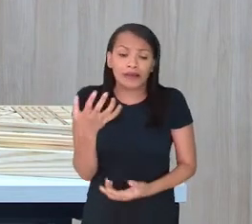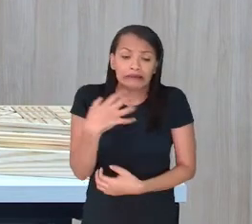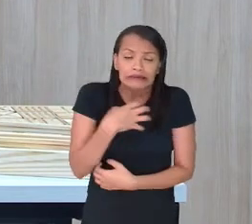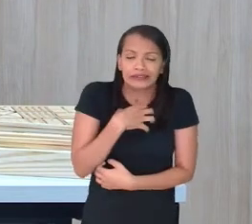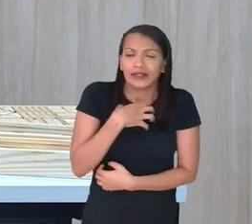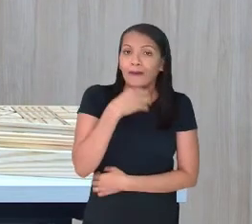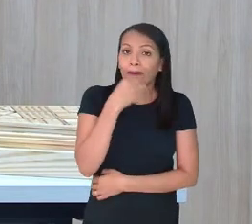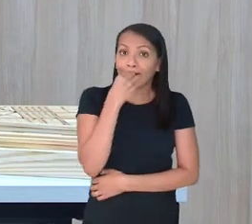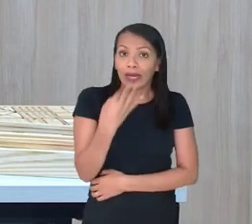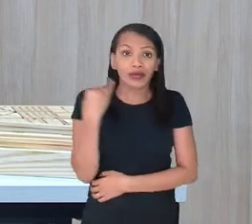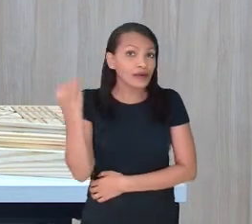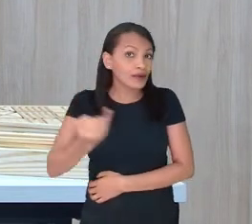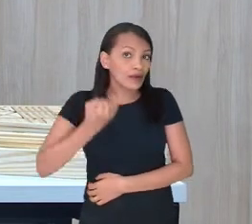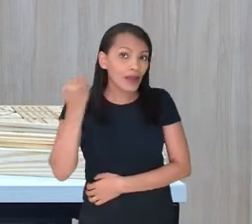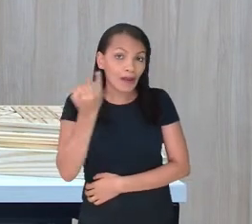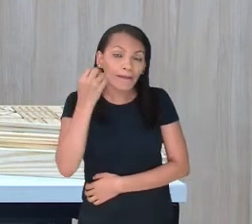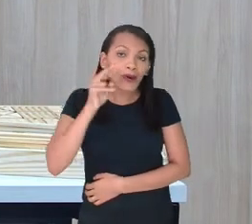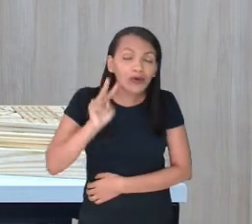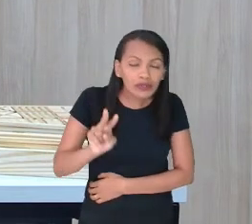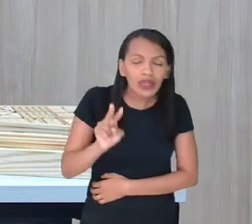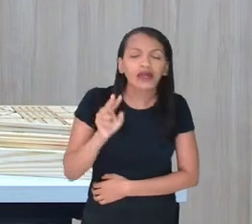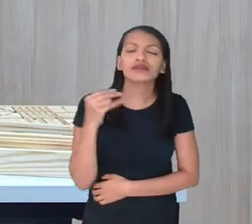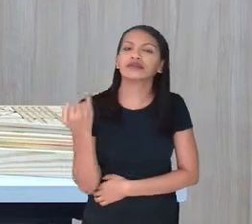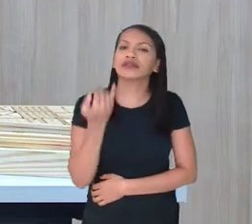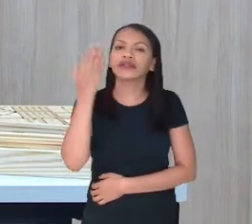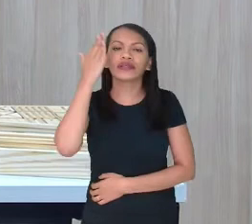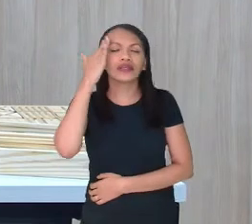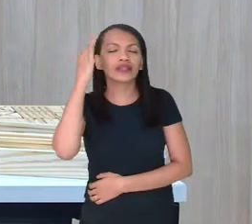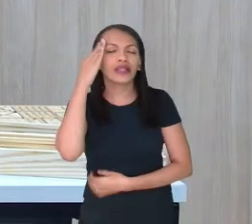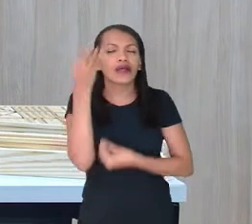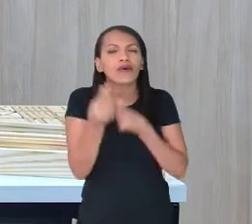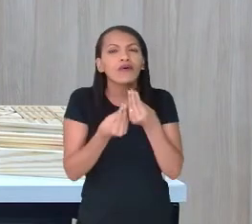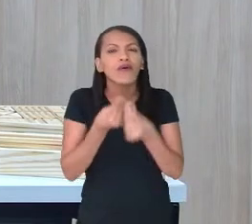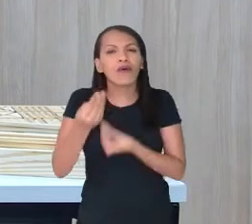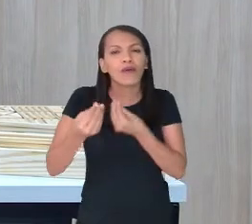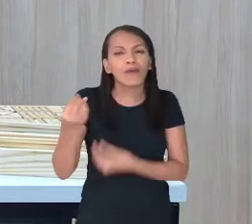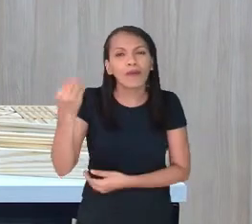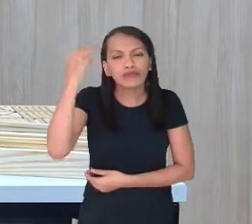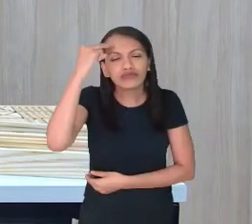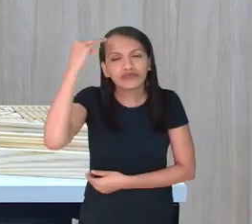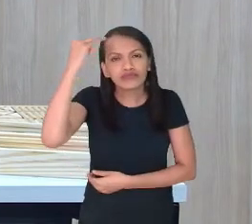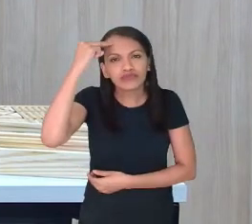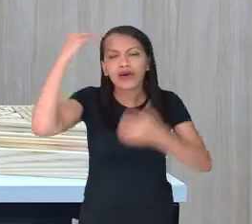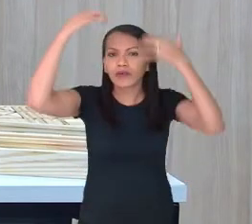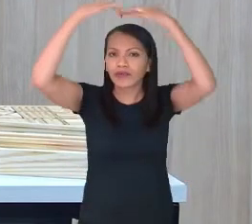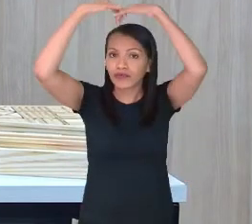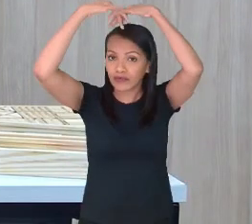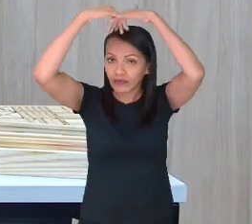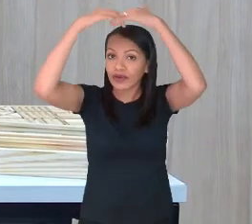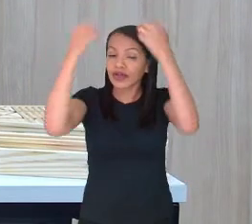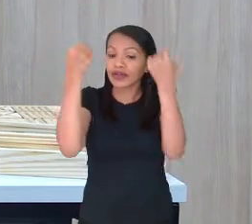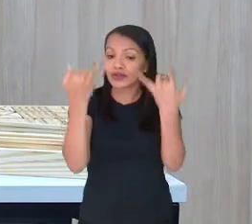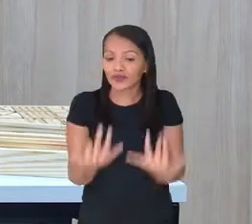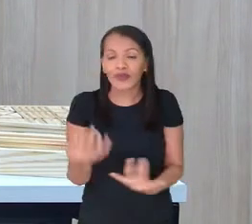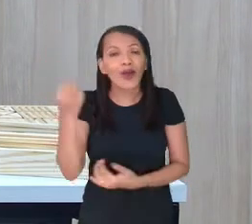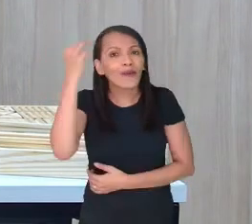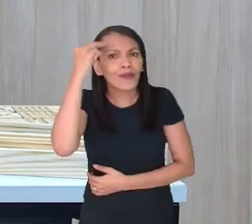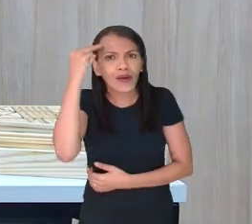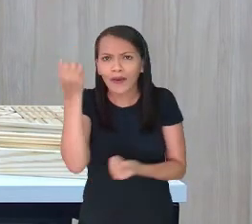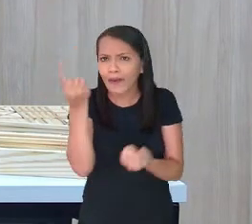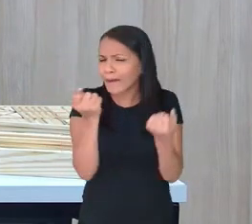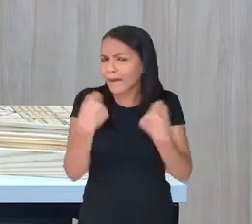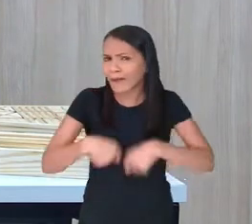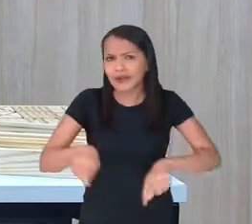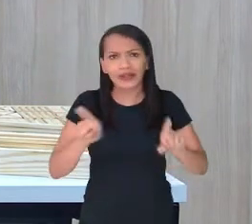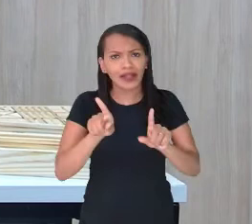Veja como é importante a gente entender o funcionamento do cérebro quando a gente fala de memória, porque não precisa de